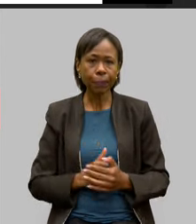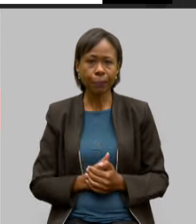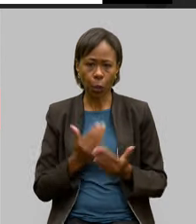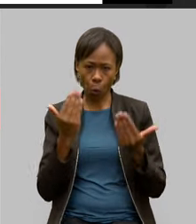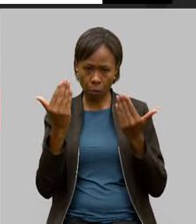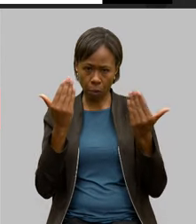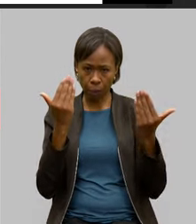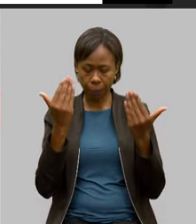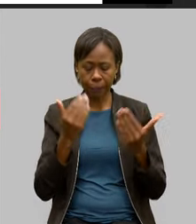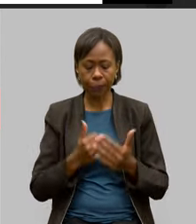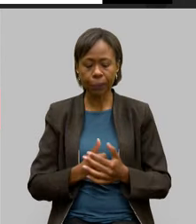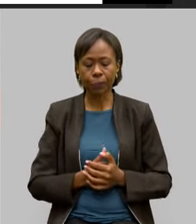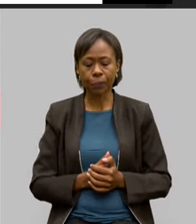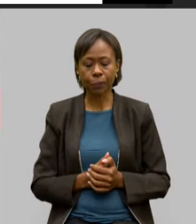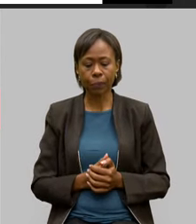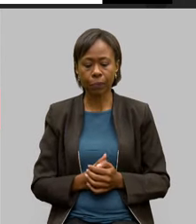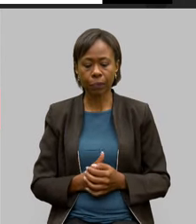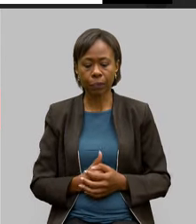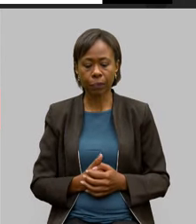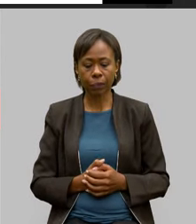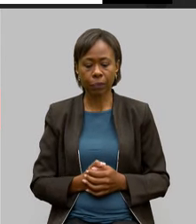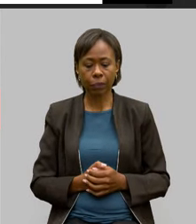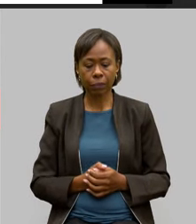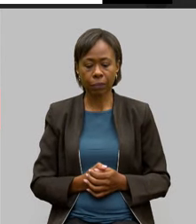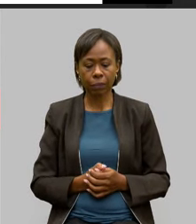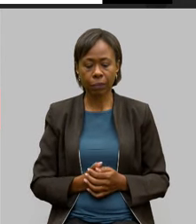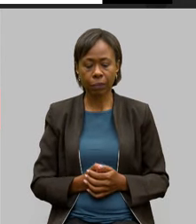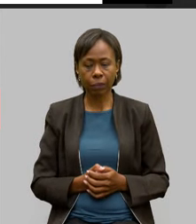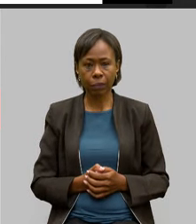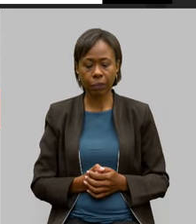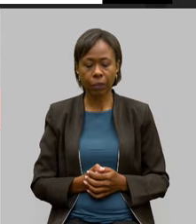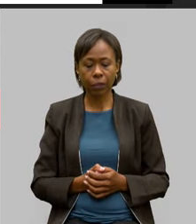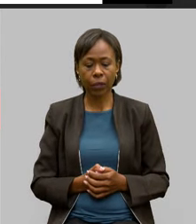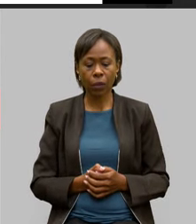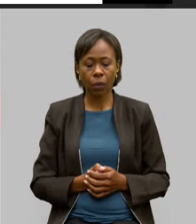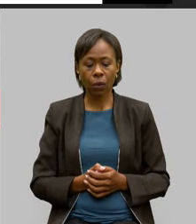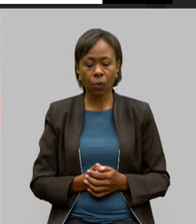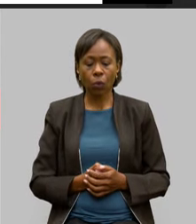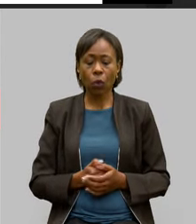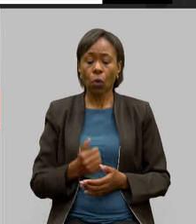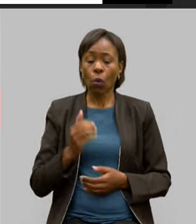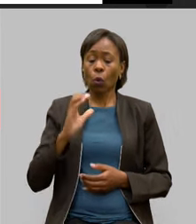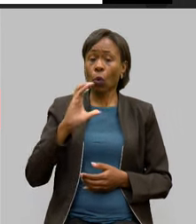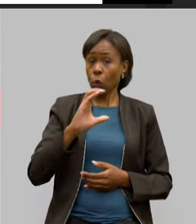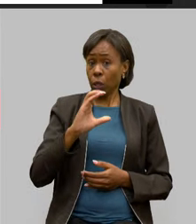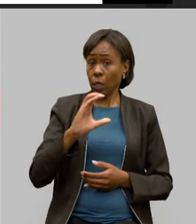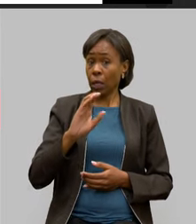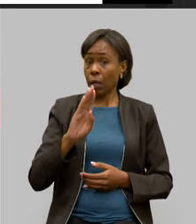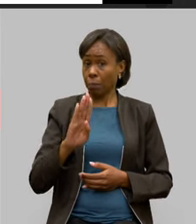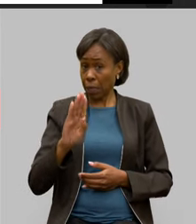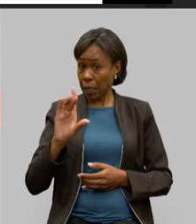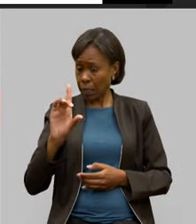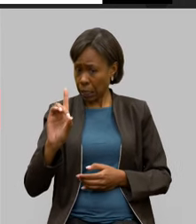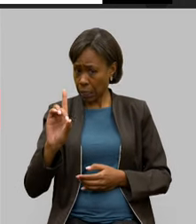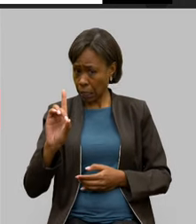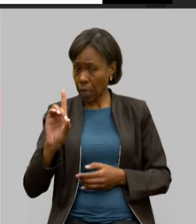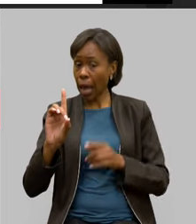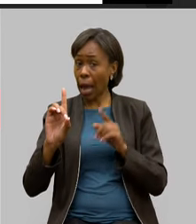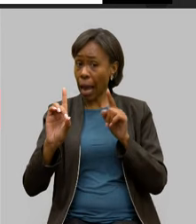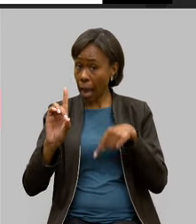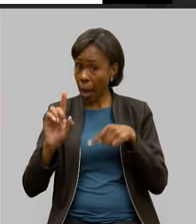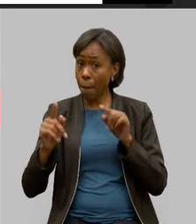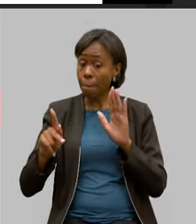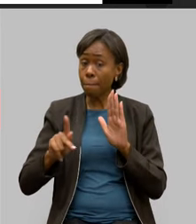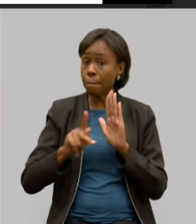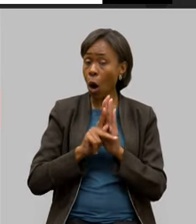estados o cannabidiol ele é um dos componentes da planta cannabis ativas